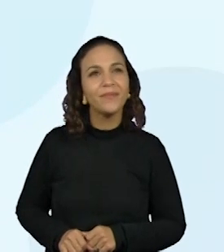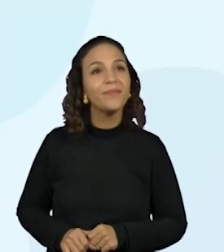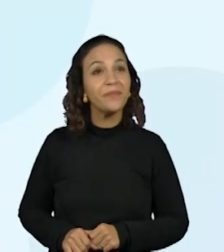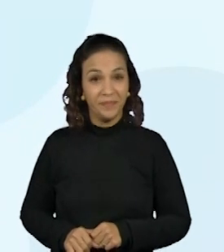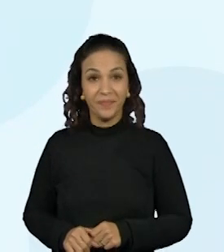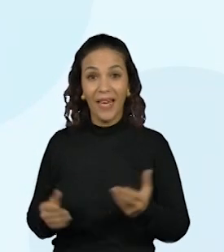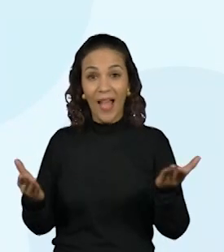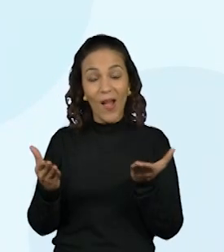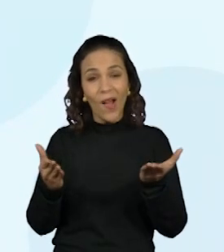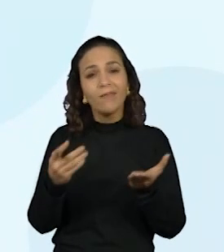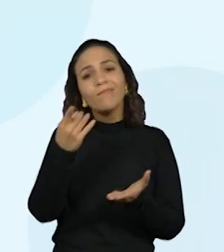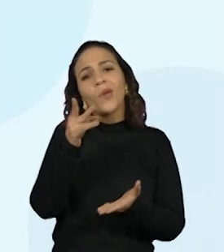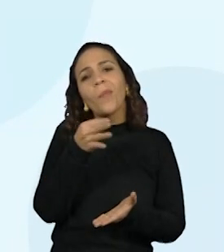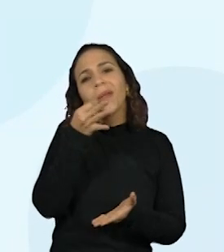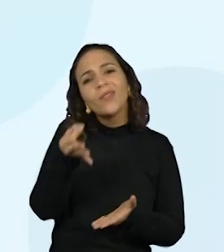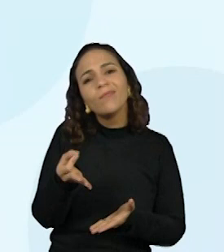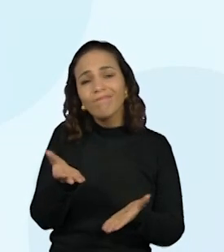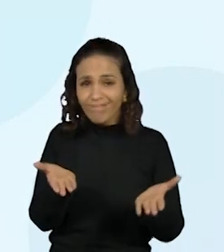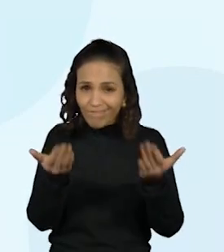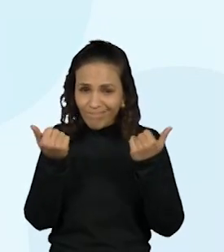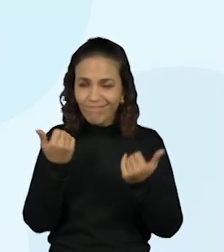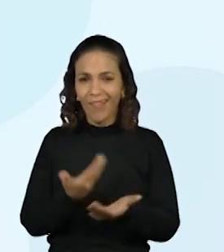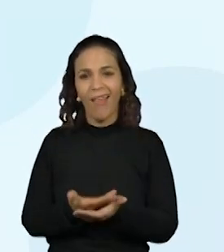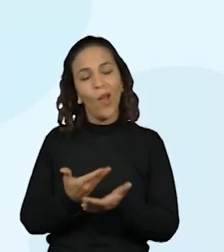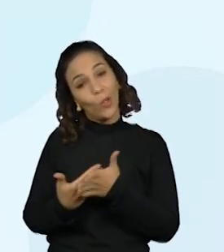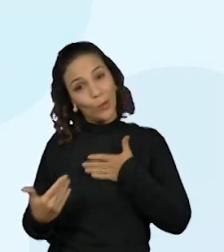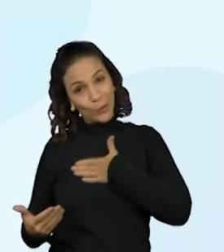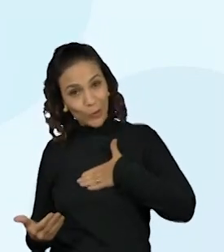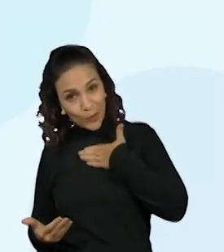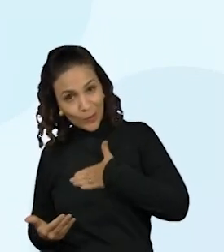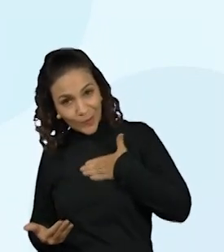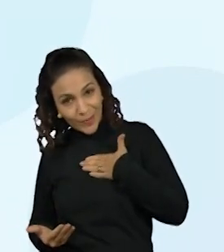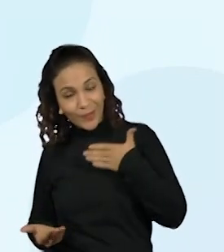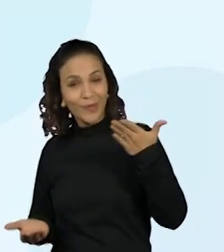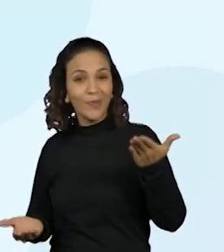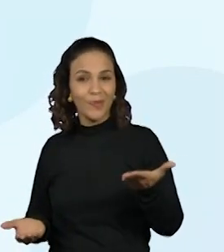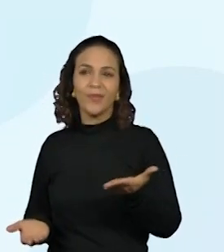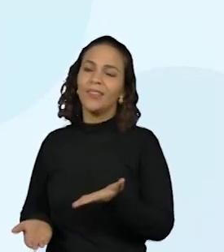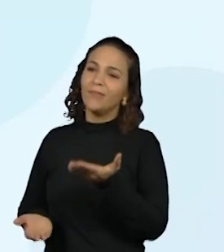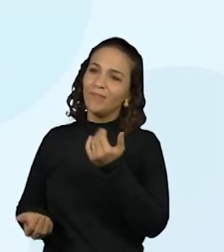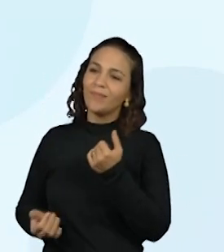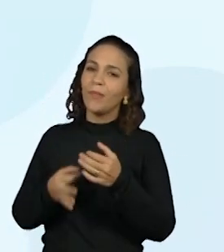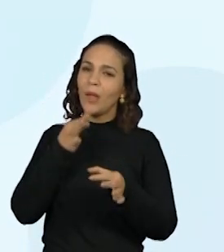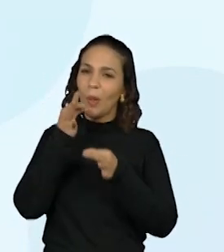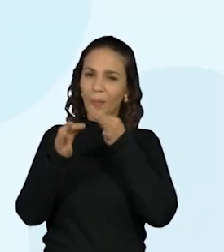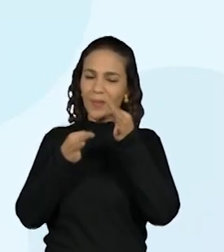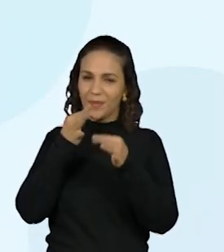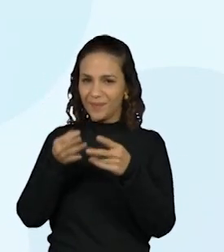A tela de avaliação para que digam o que achou. Estudamos entrevistas e notícia,